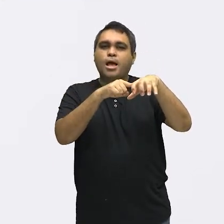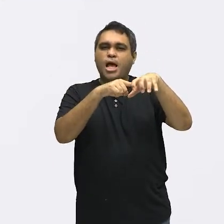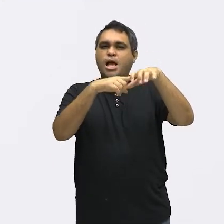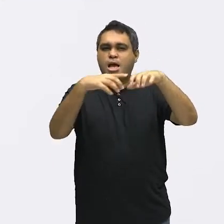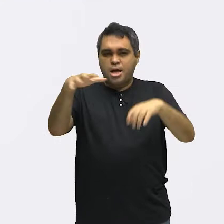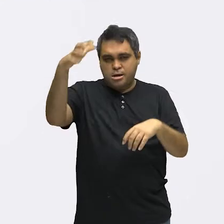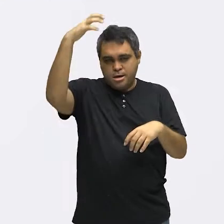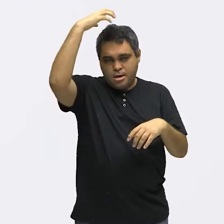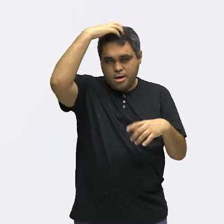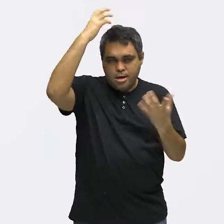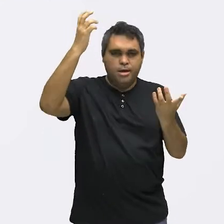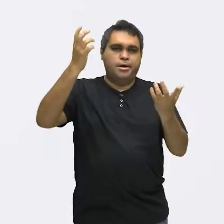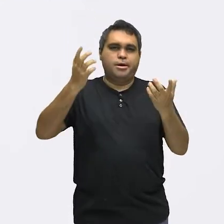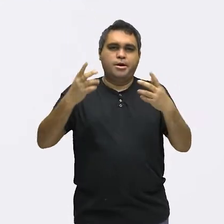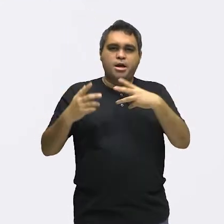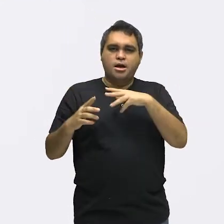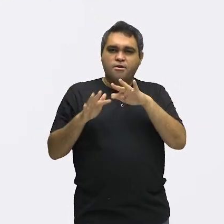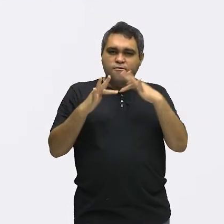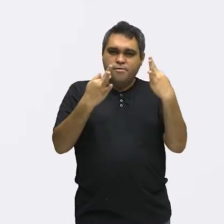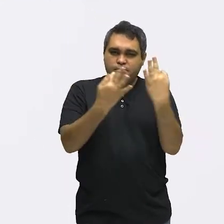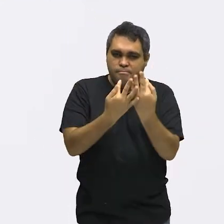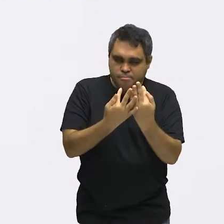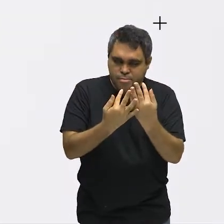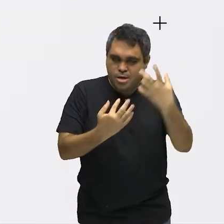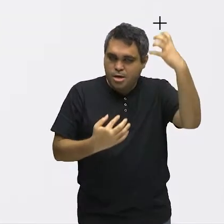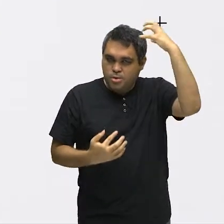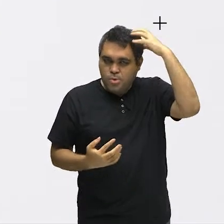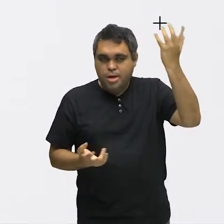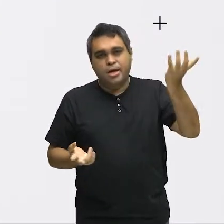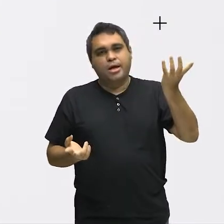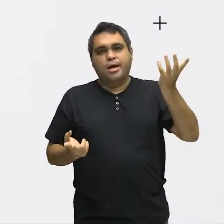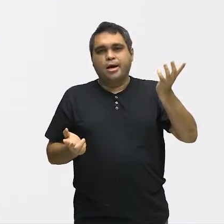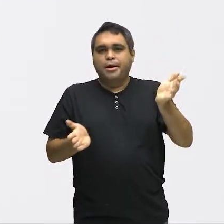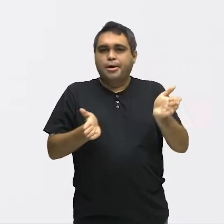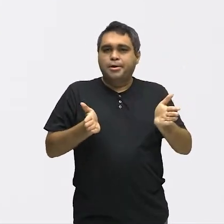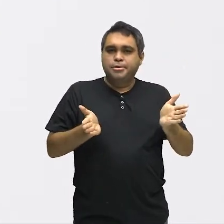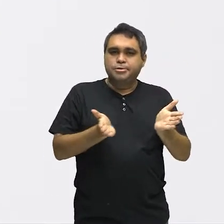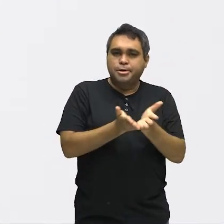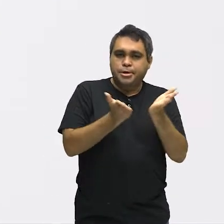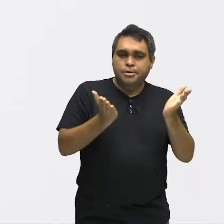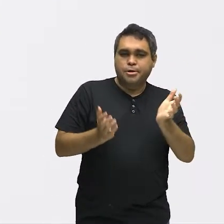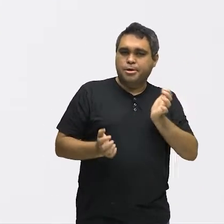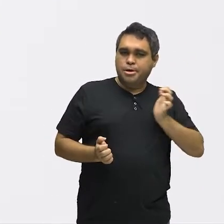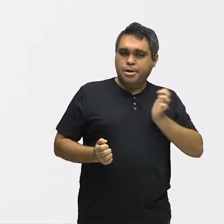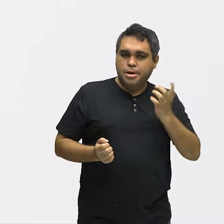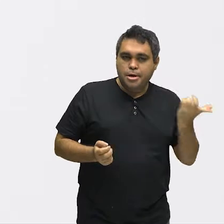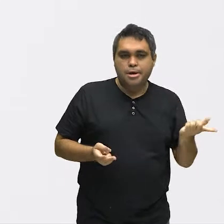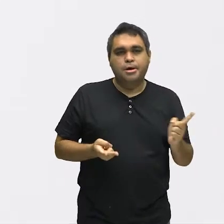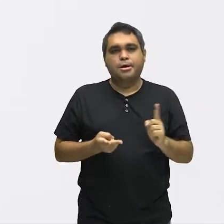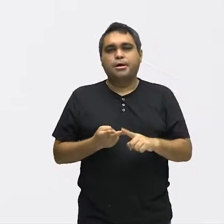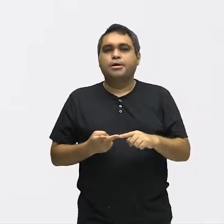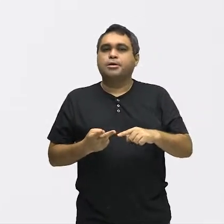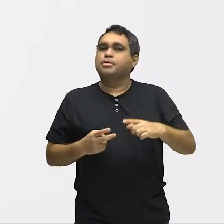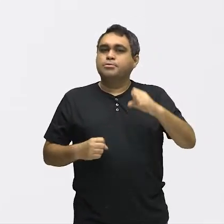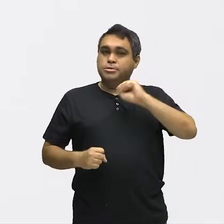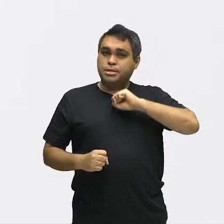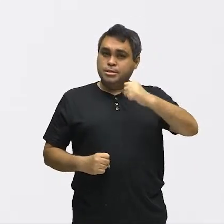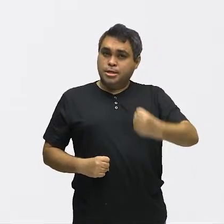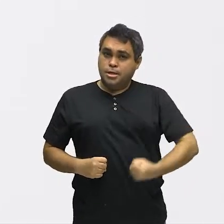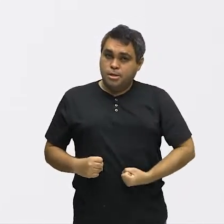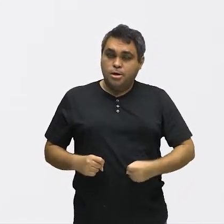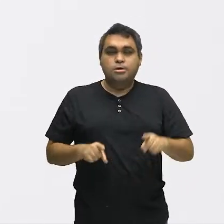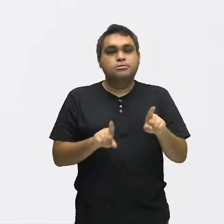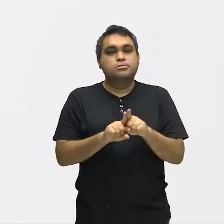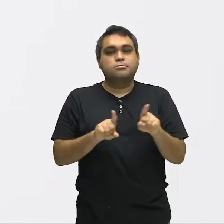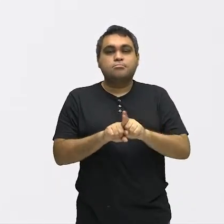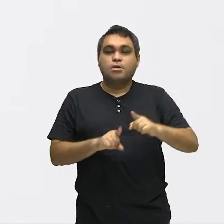família real, que a gente vai ver aqui, né? Os nobres, os sacerdotes e os militares, certo? Lembrando aqui